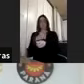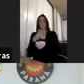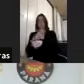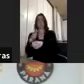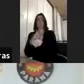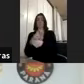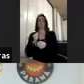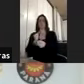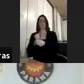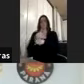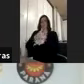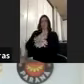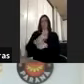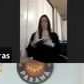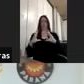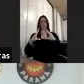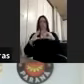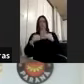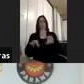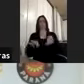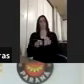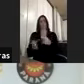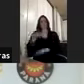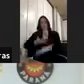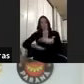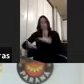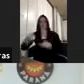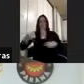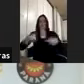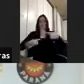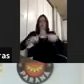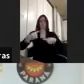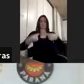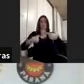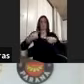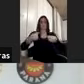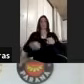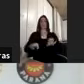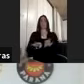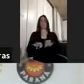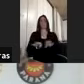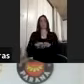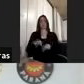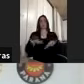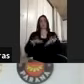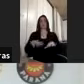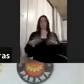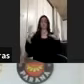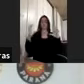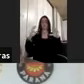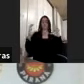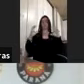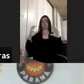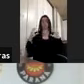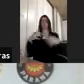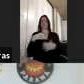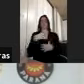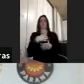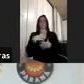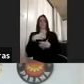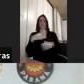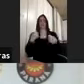se mobilizando e se articulando. Alguém pode trazer aqui uma lona porque tem uma goteira? Ah, estou saindo, já estou levando. O que precisa